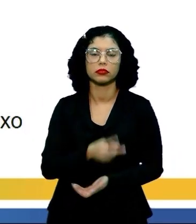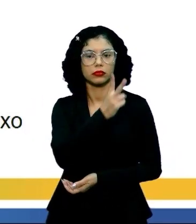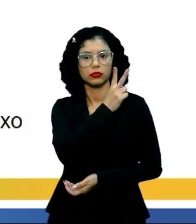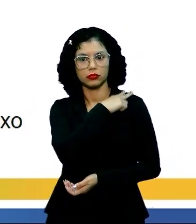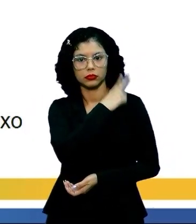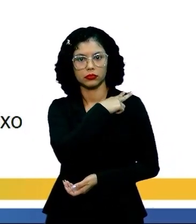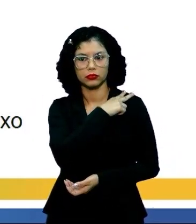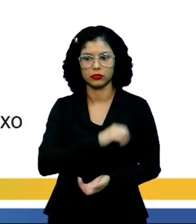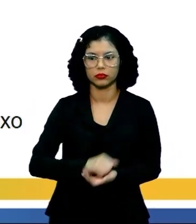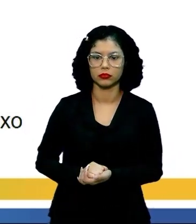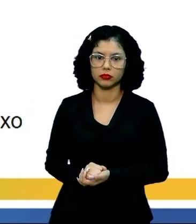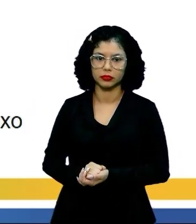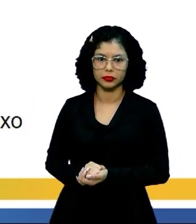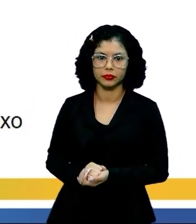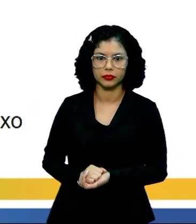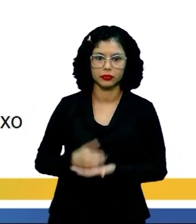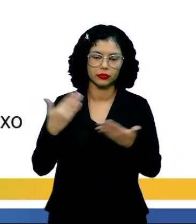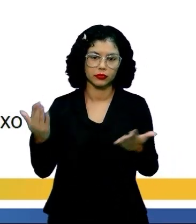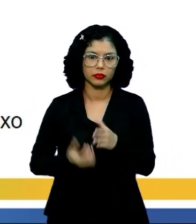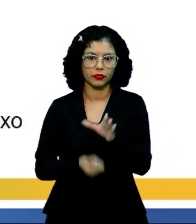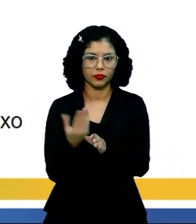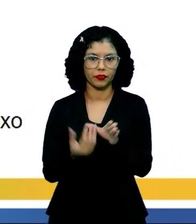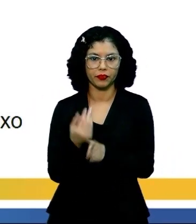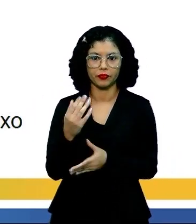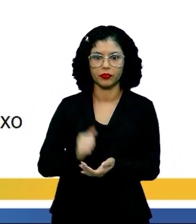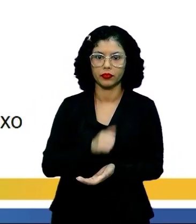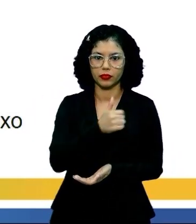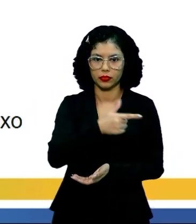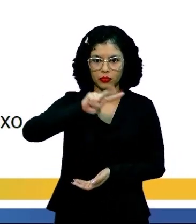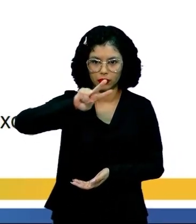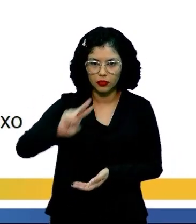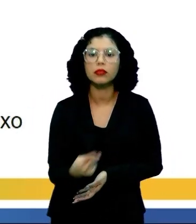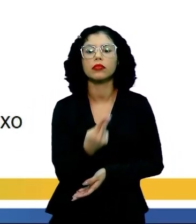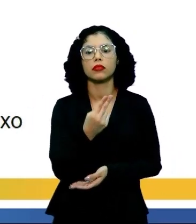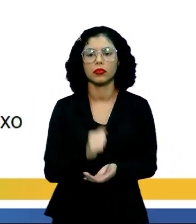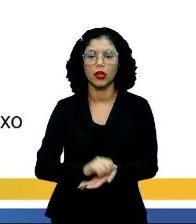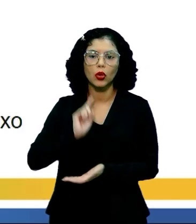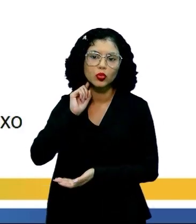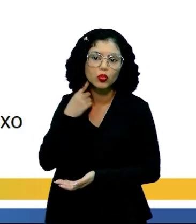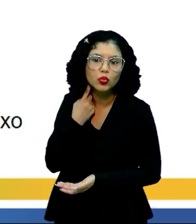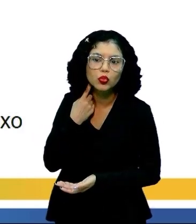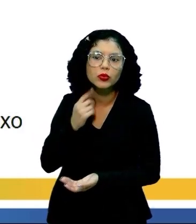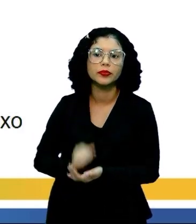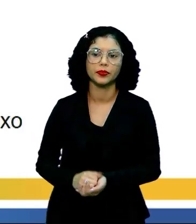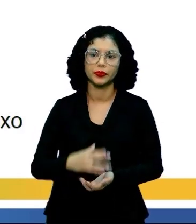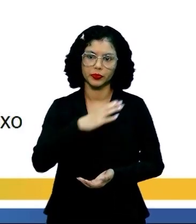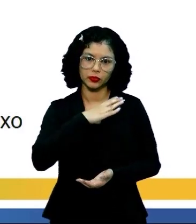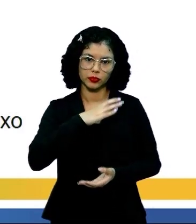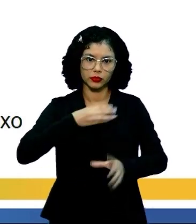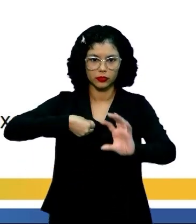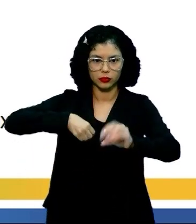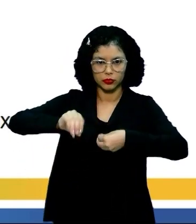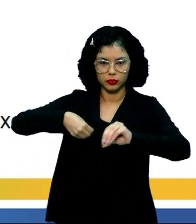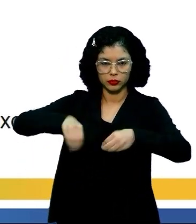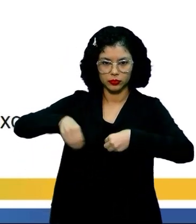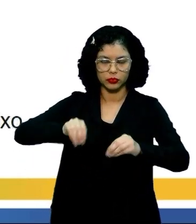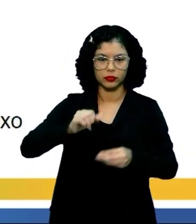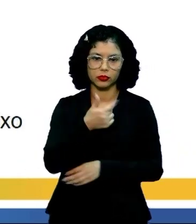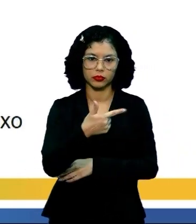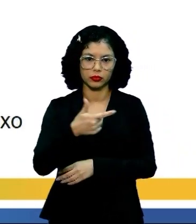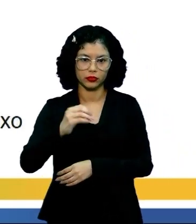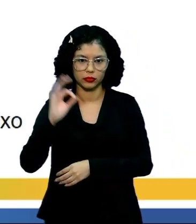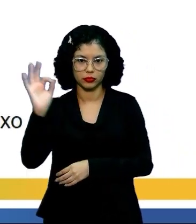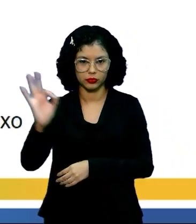ano, tá? Da produção diária de 2.000 toneladas de lixo, determinada cidade recicla